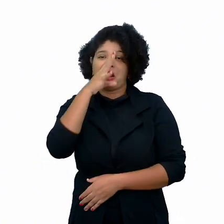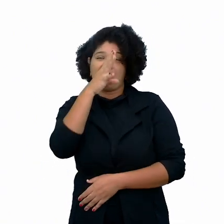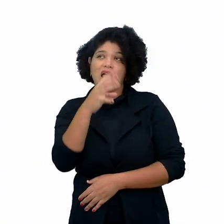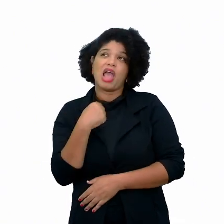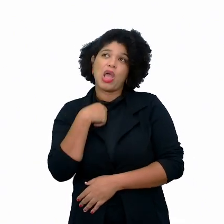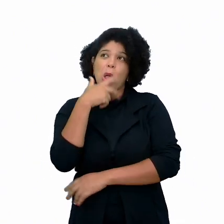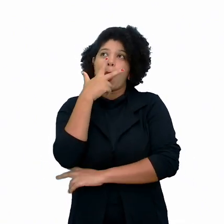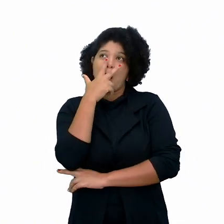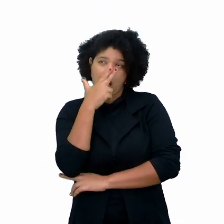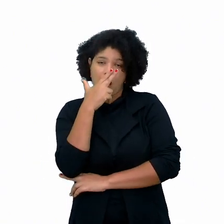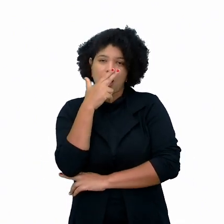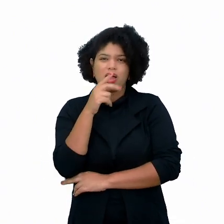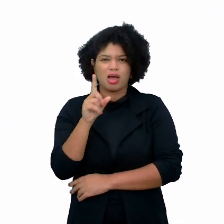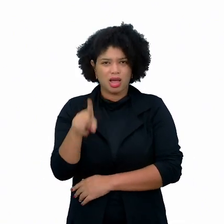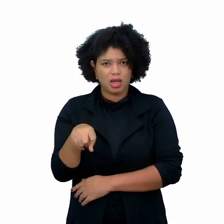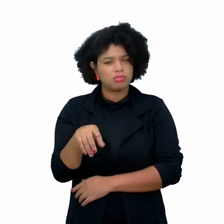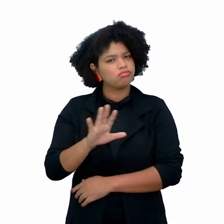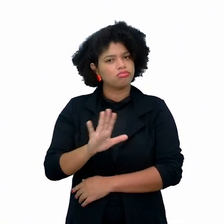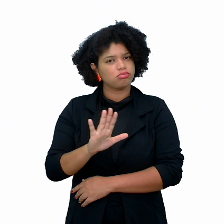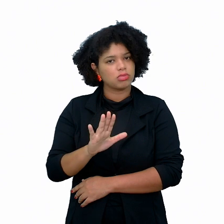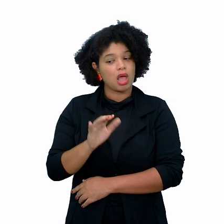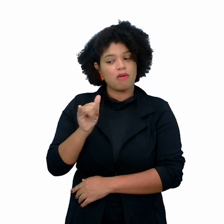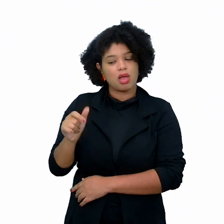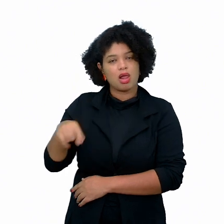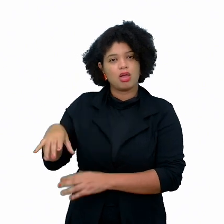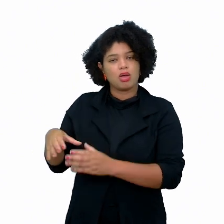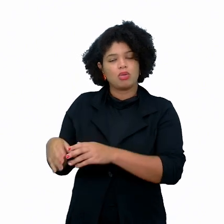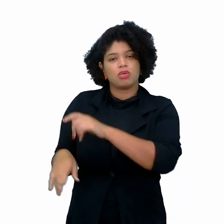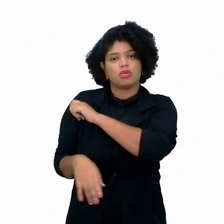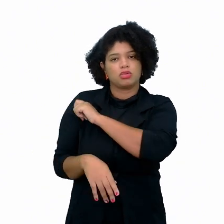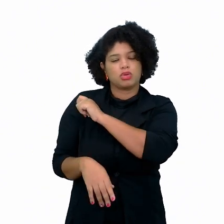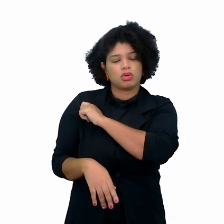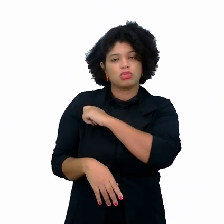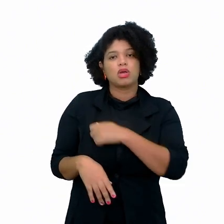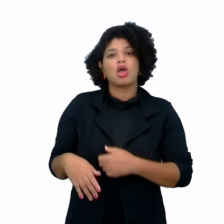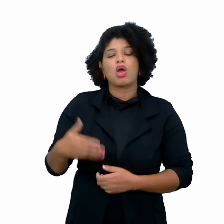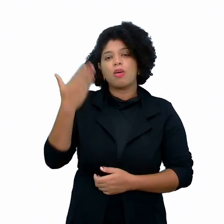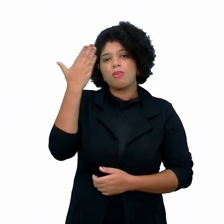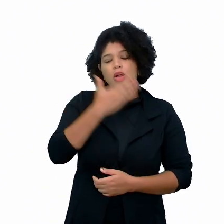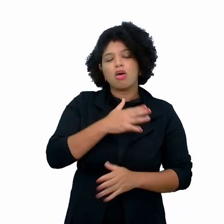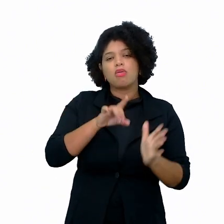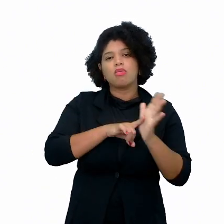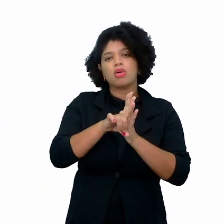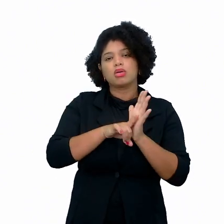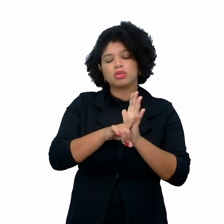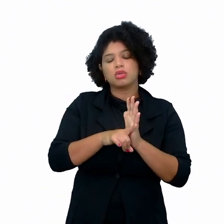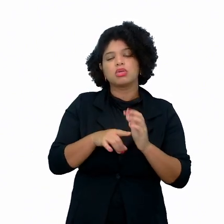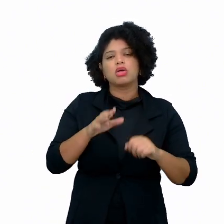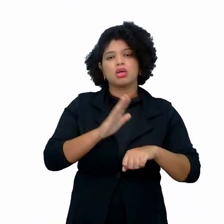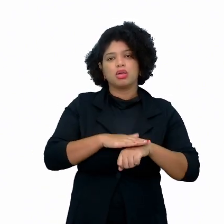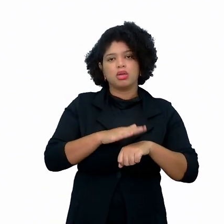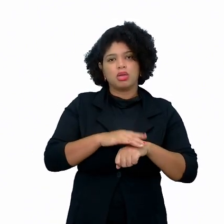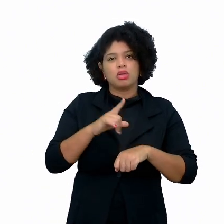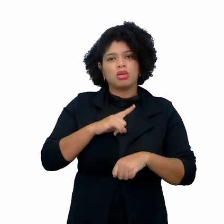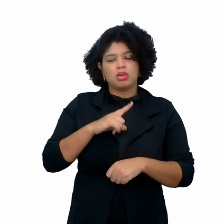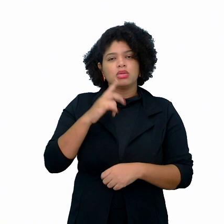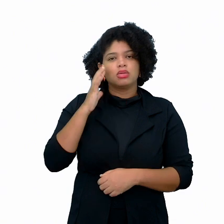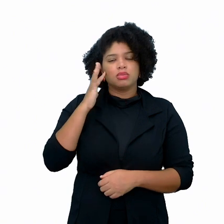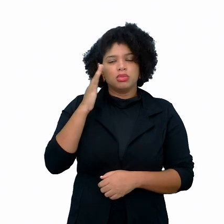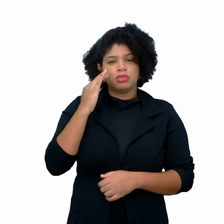achismos, mas é importante evidenciar, né, a relevância de se atentar a